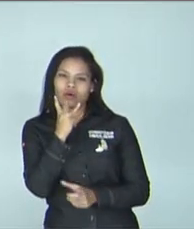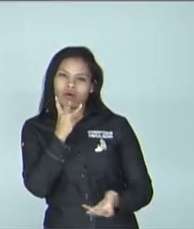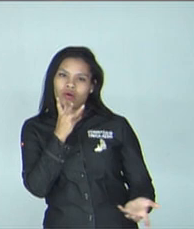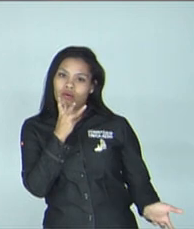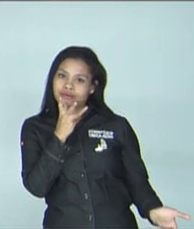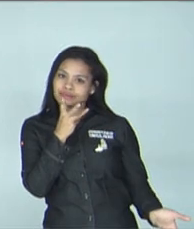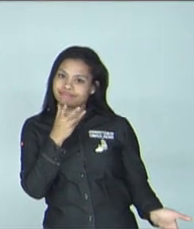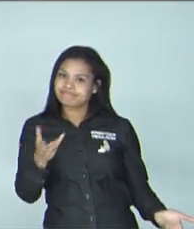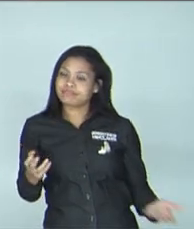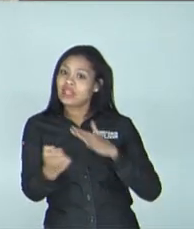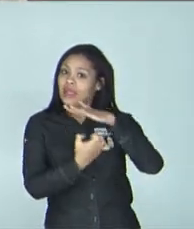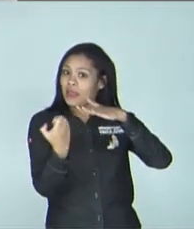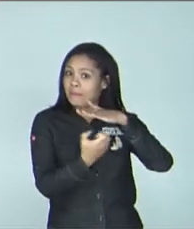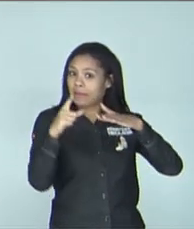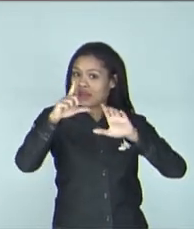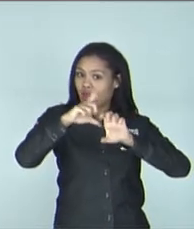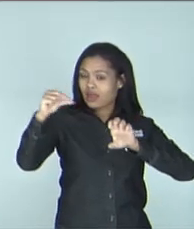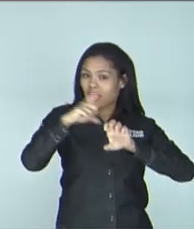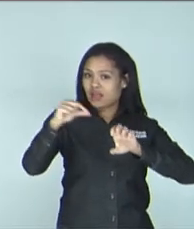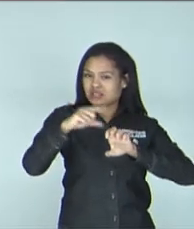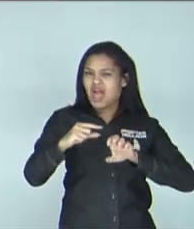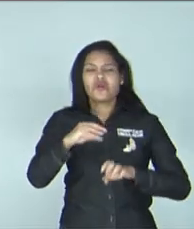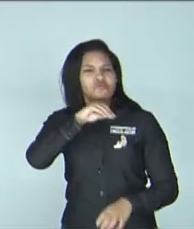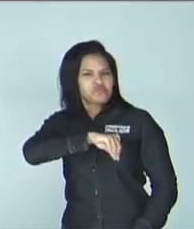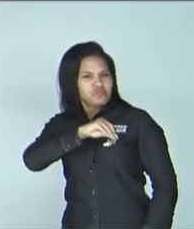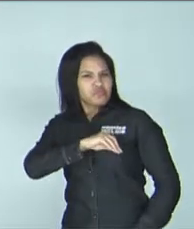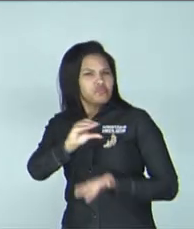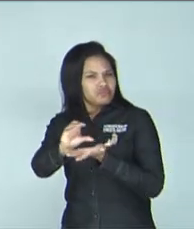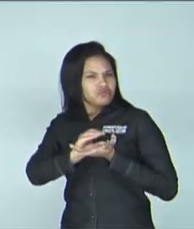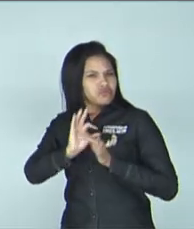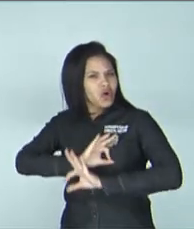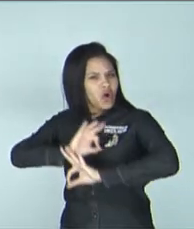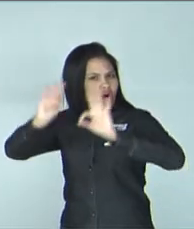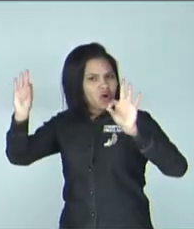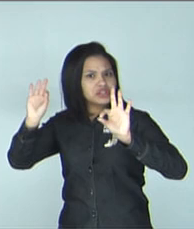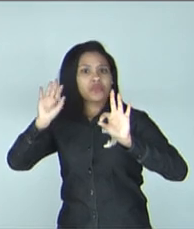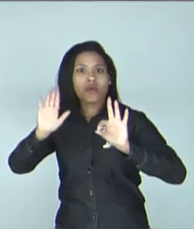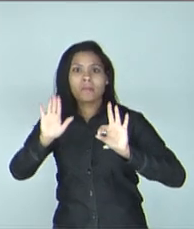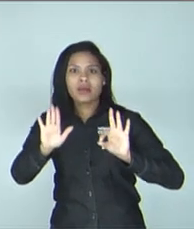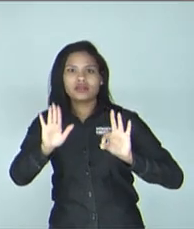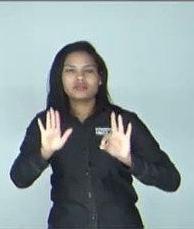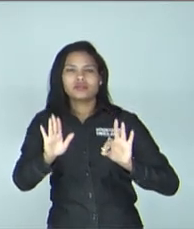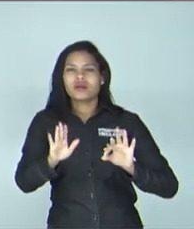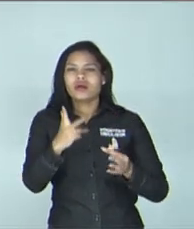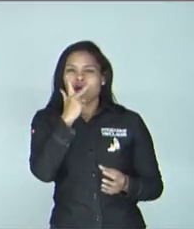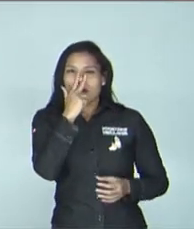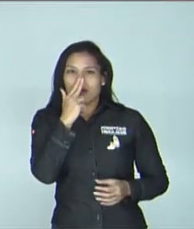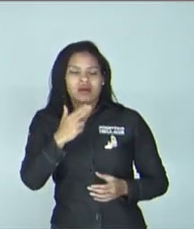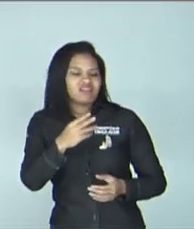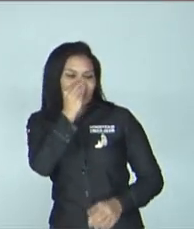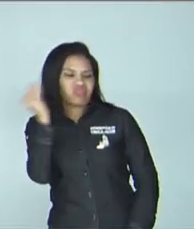o empresário ganhar bem mas passa para trás uma pessoa que ganha salário mínimo é bonito isso